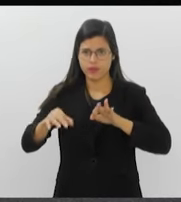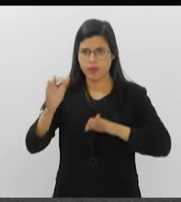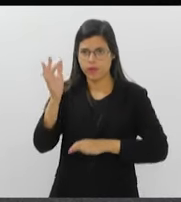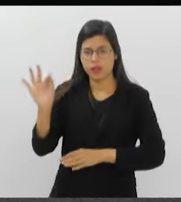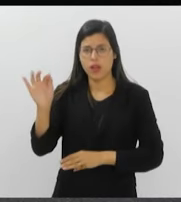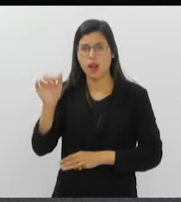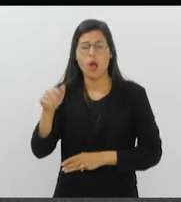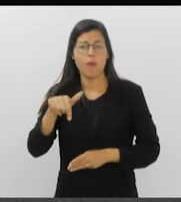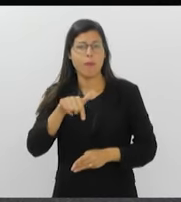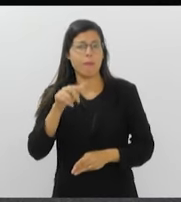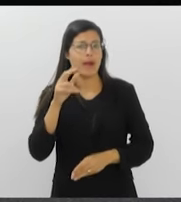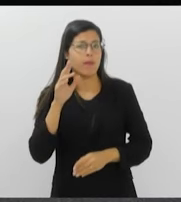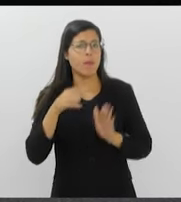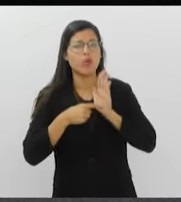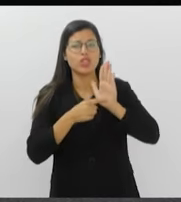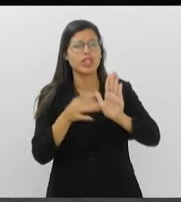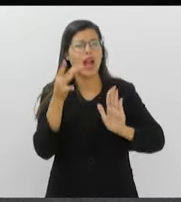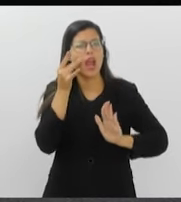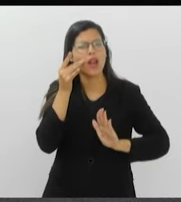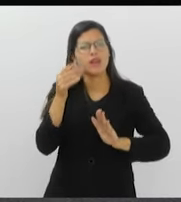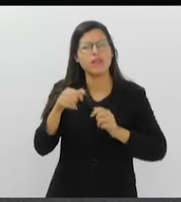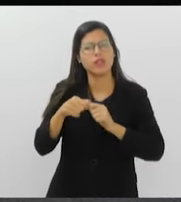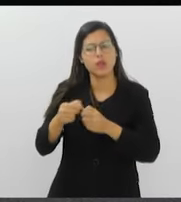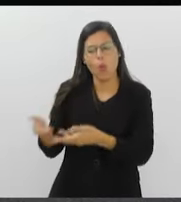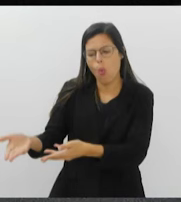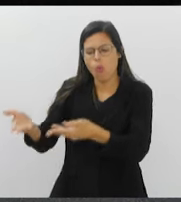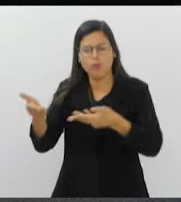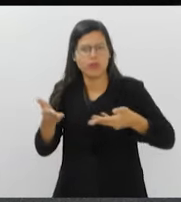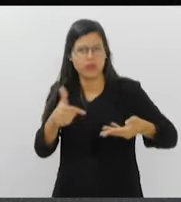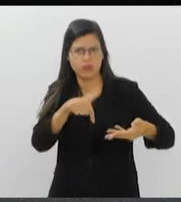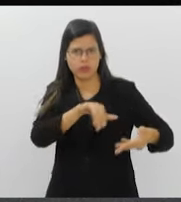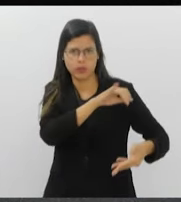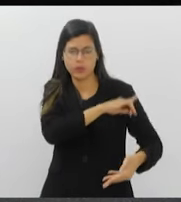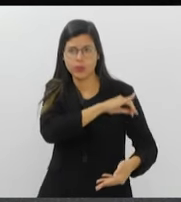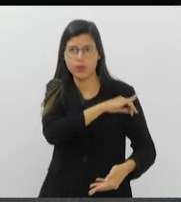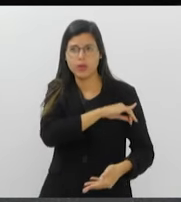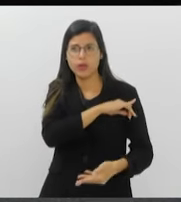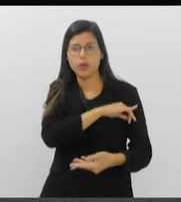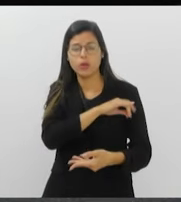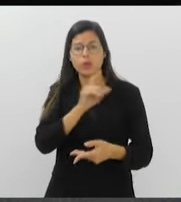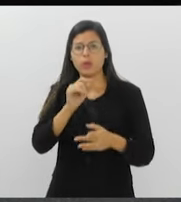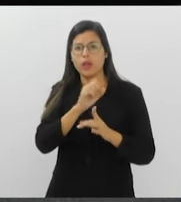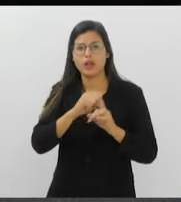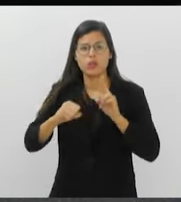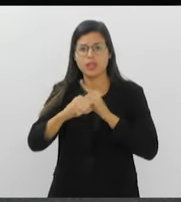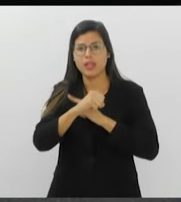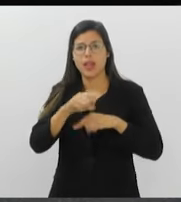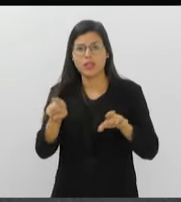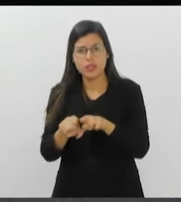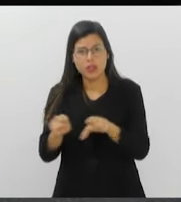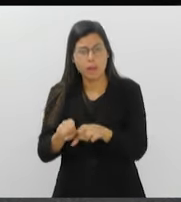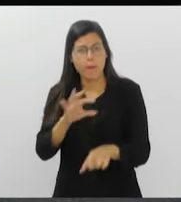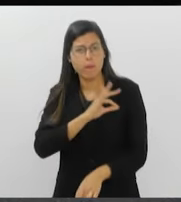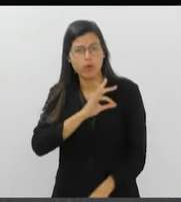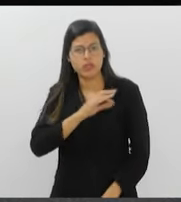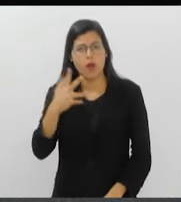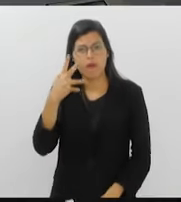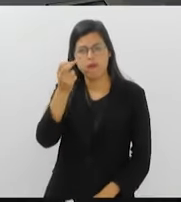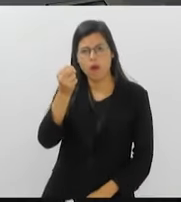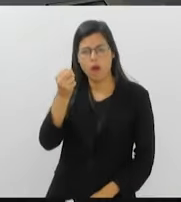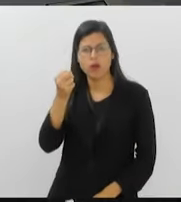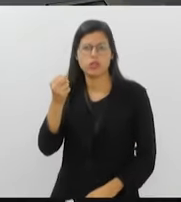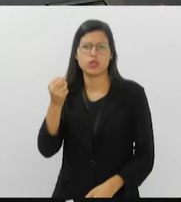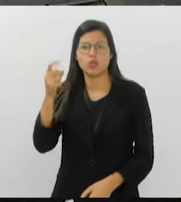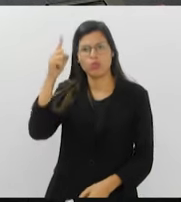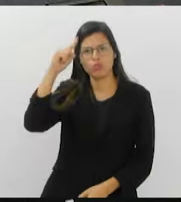realidade e fazer um convite para que eles possam ver aqui o que a sociedade e os bravos policiais passam todos os dias. Obrigado, senhor.